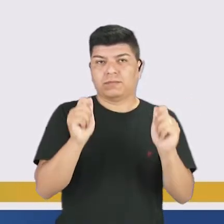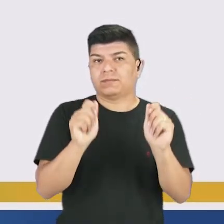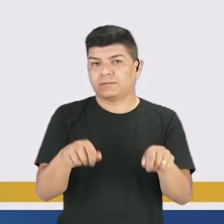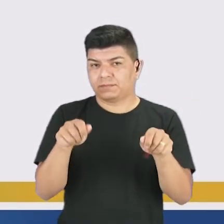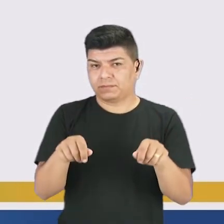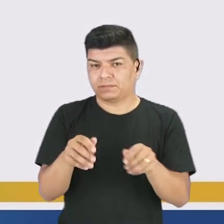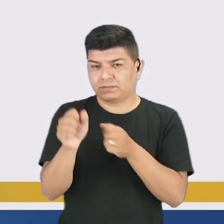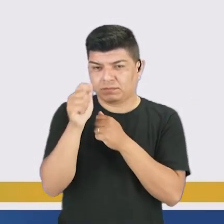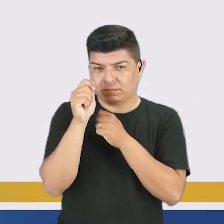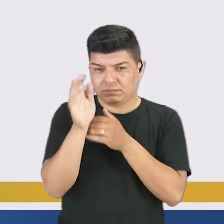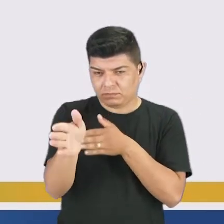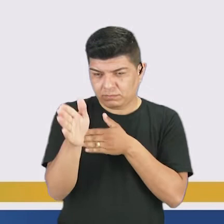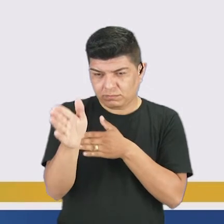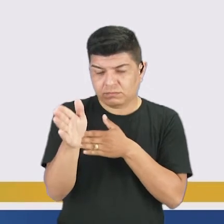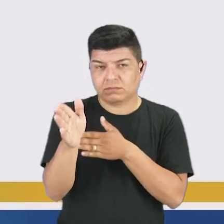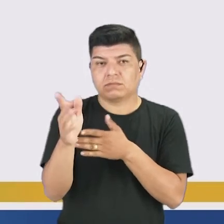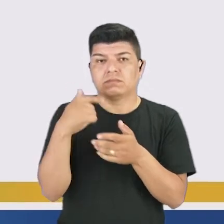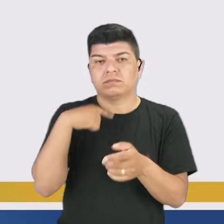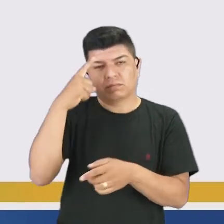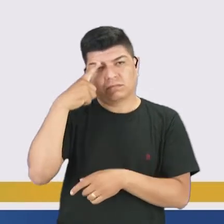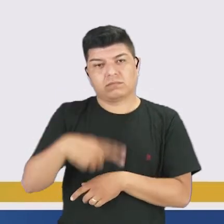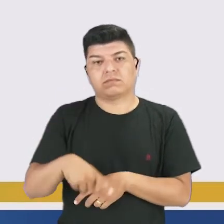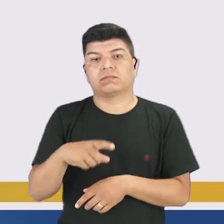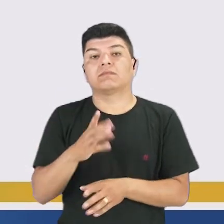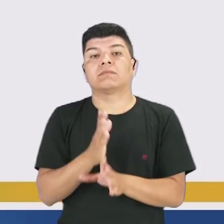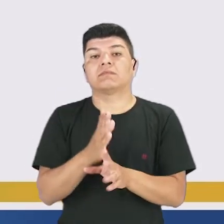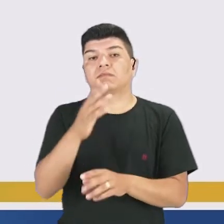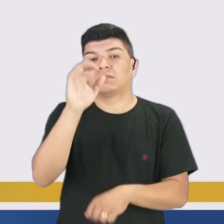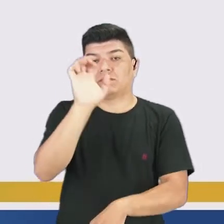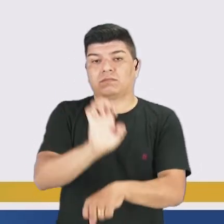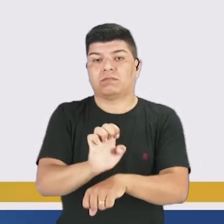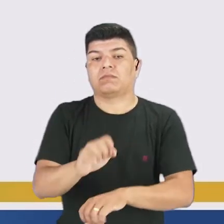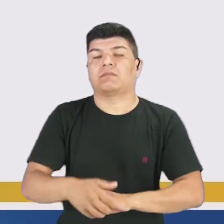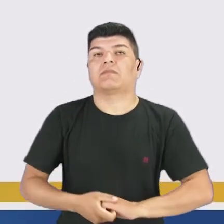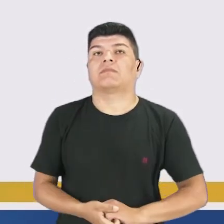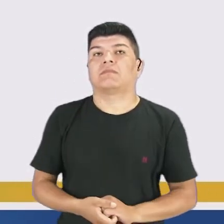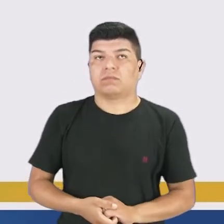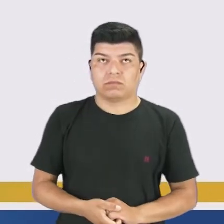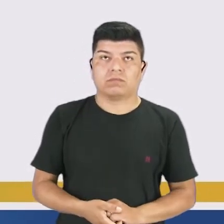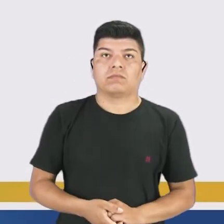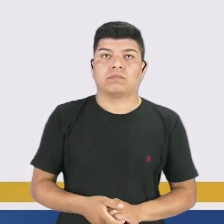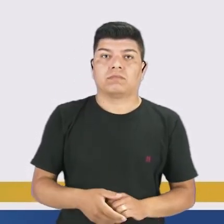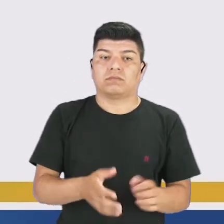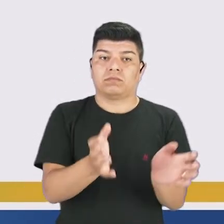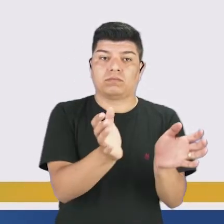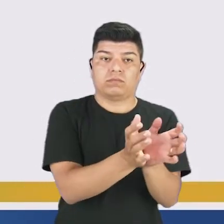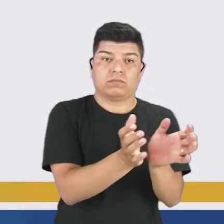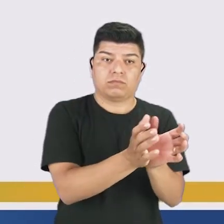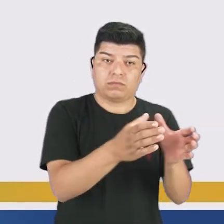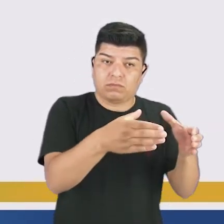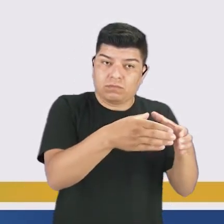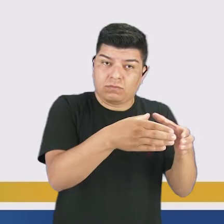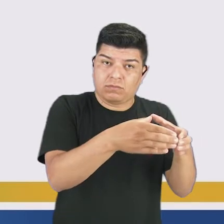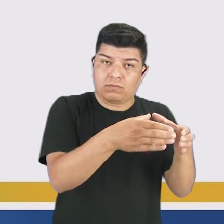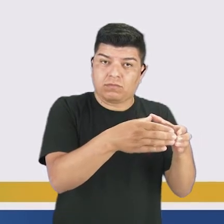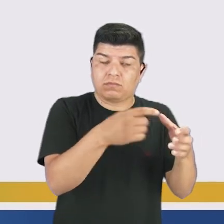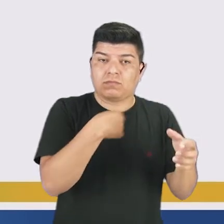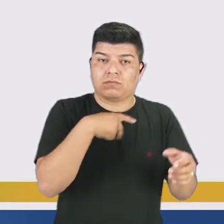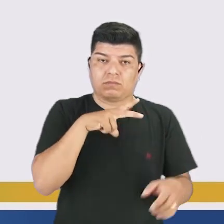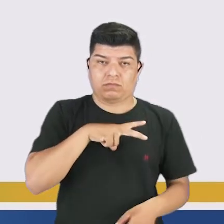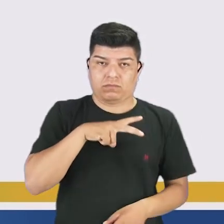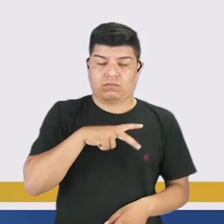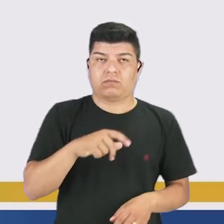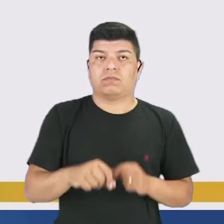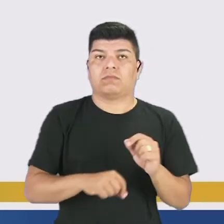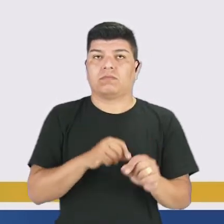possam seguir aquele ordenamento feito pelo Estado. E quanto à propriedade, ênfase para a propriedade